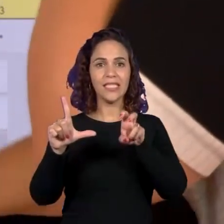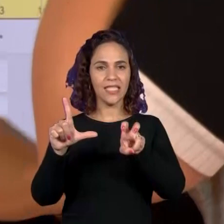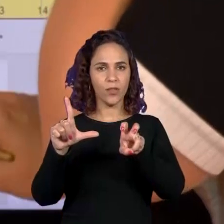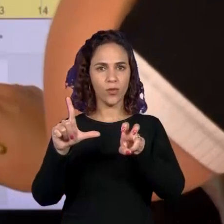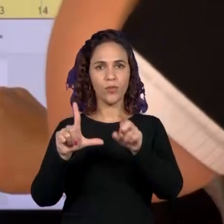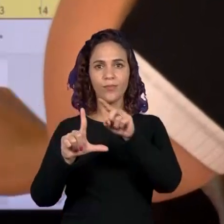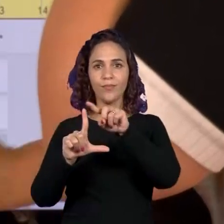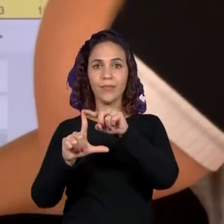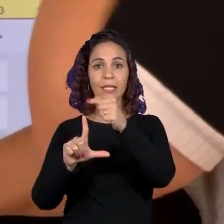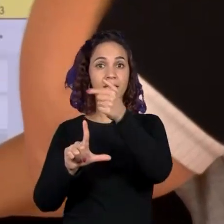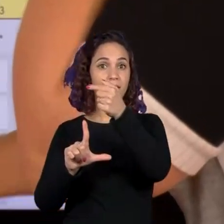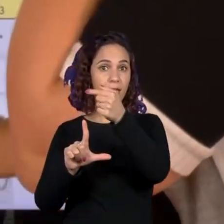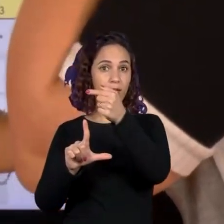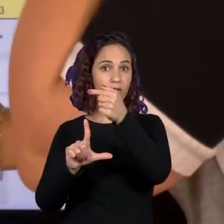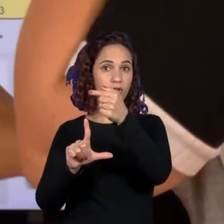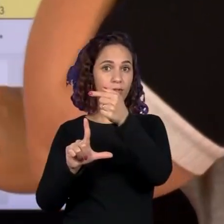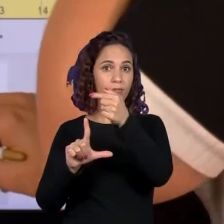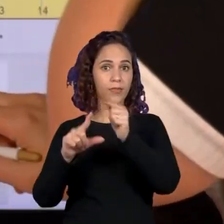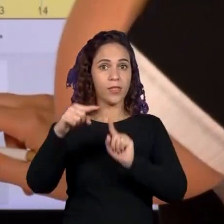Y?